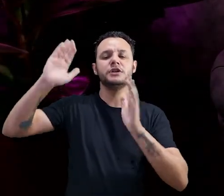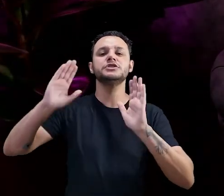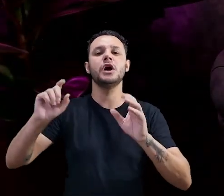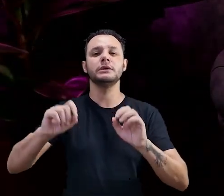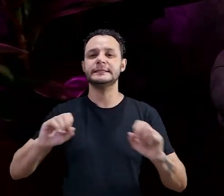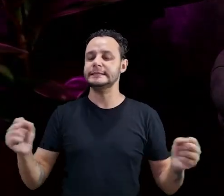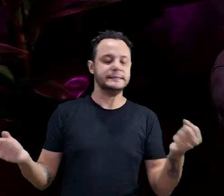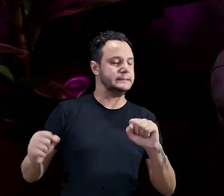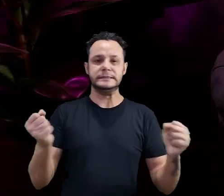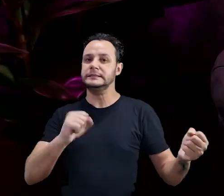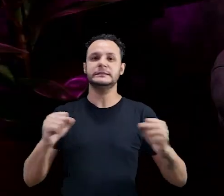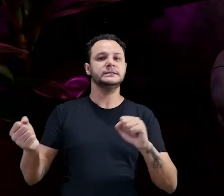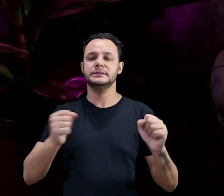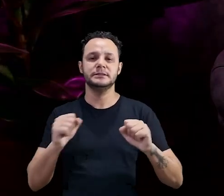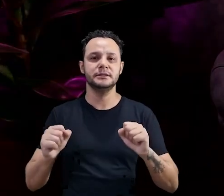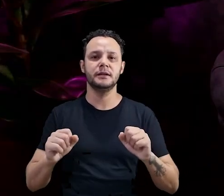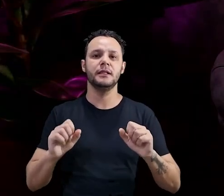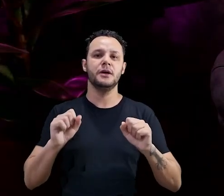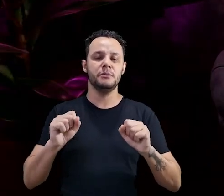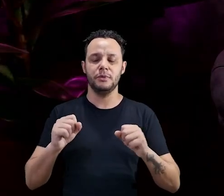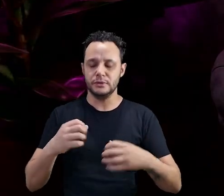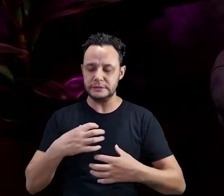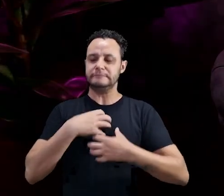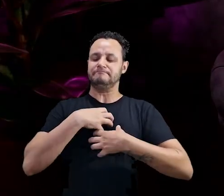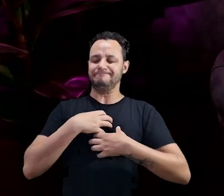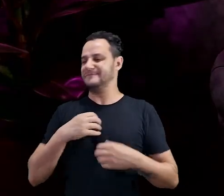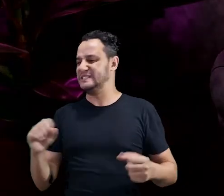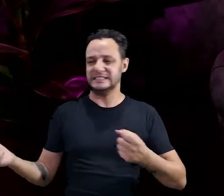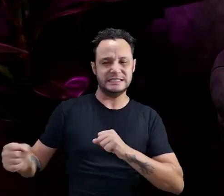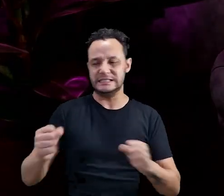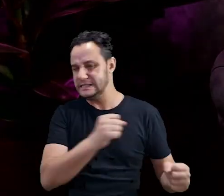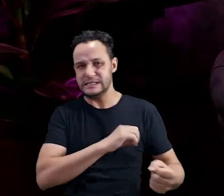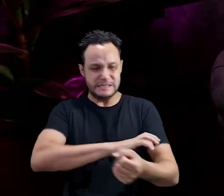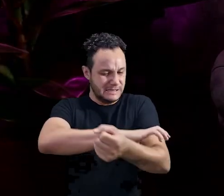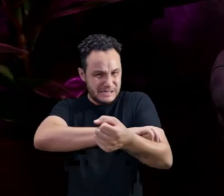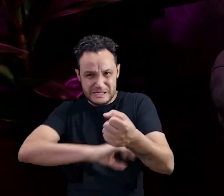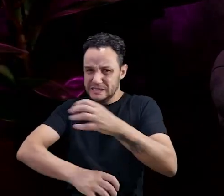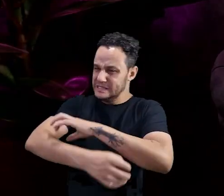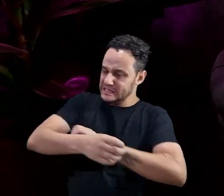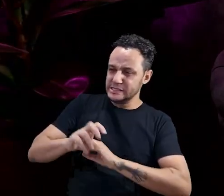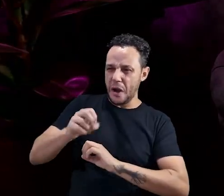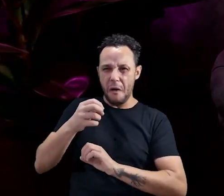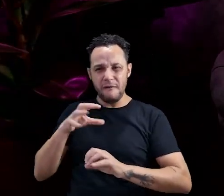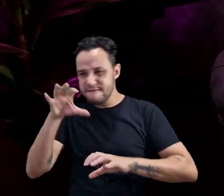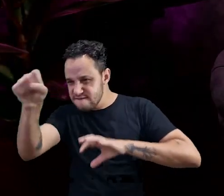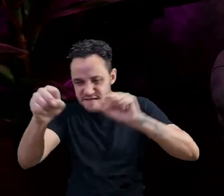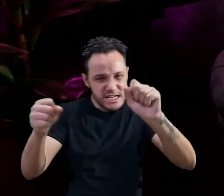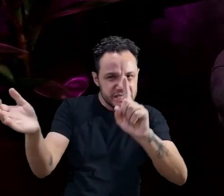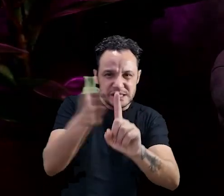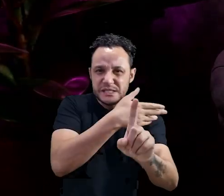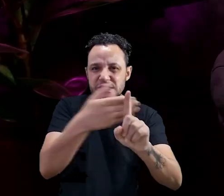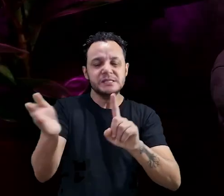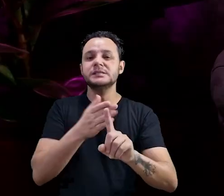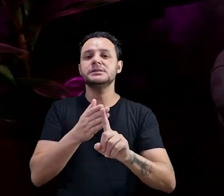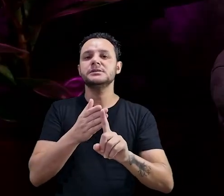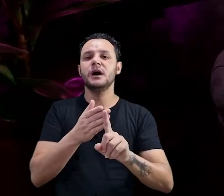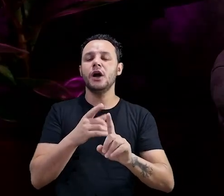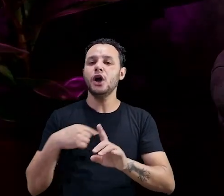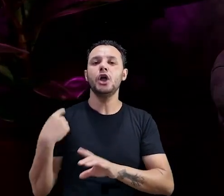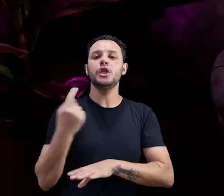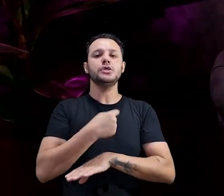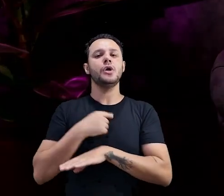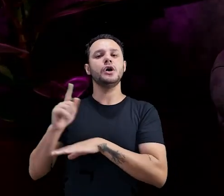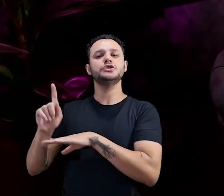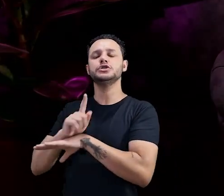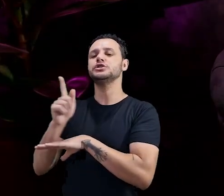desenvolvidos fisicamente, que têm crises, ou crises de autoagressão ou de heteroagressão.